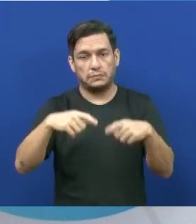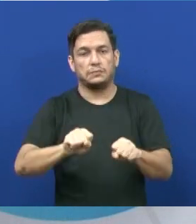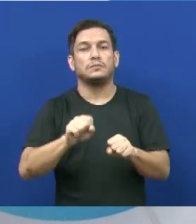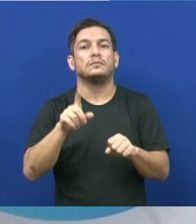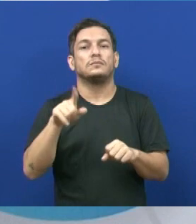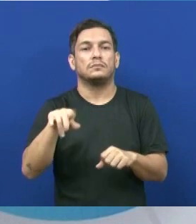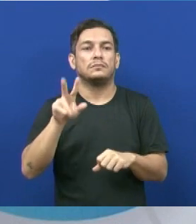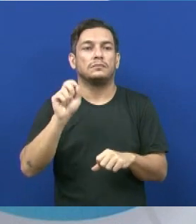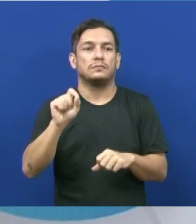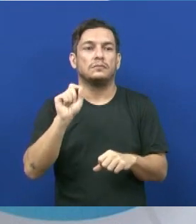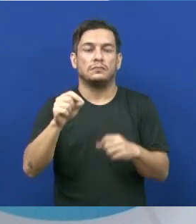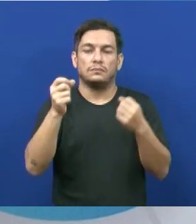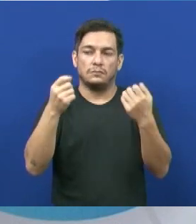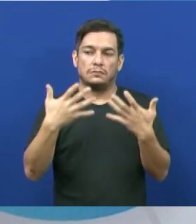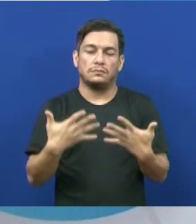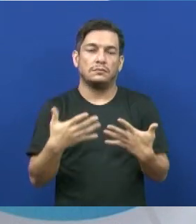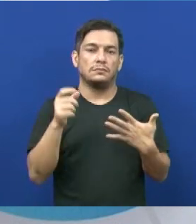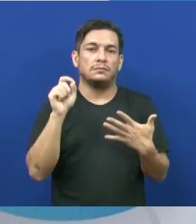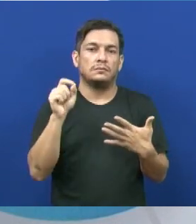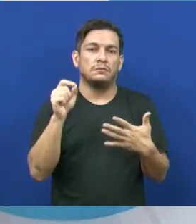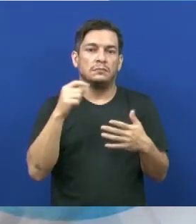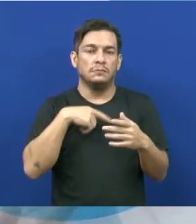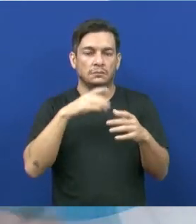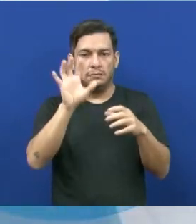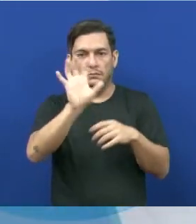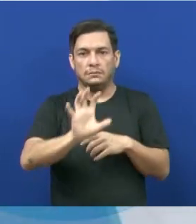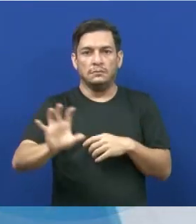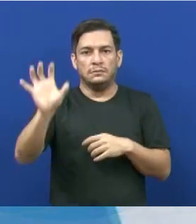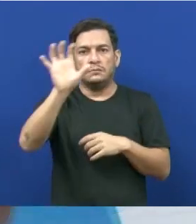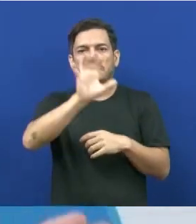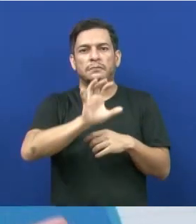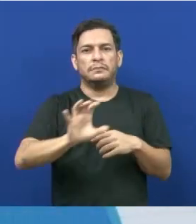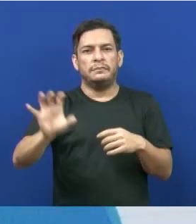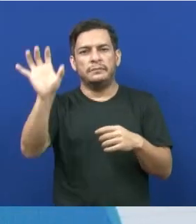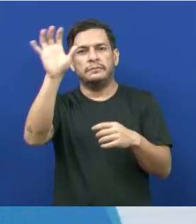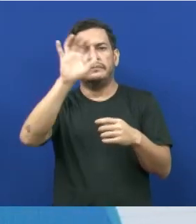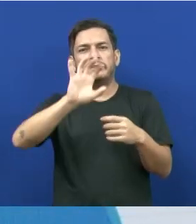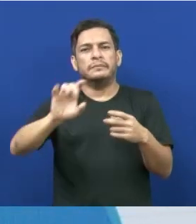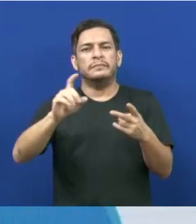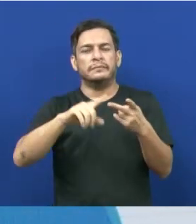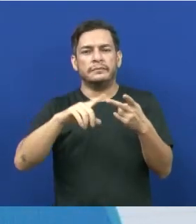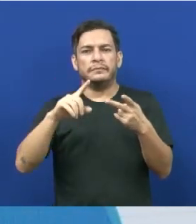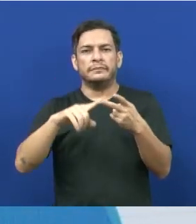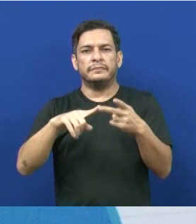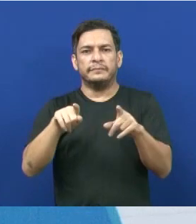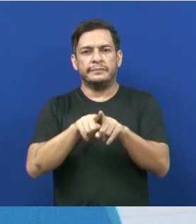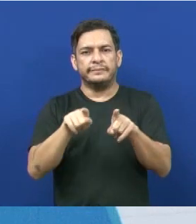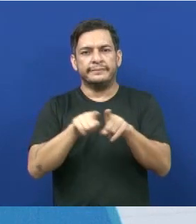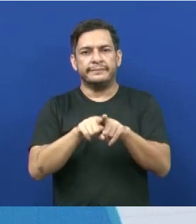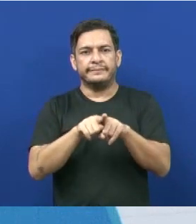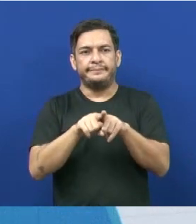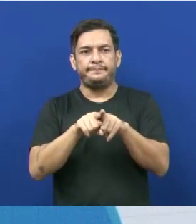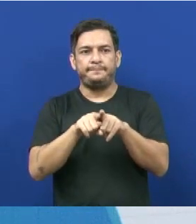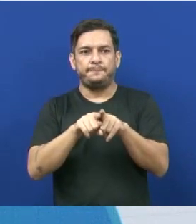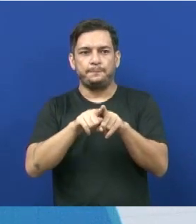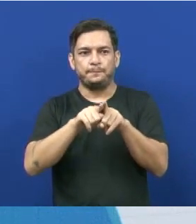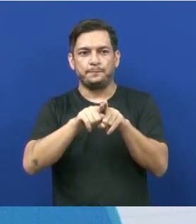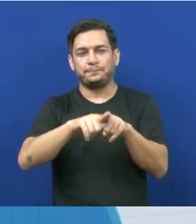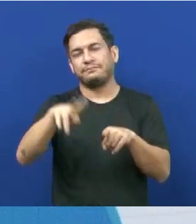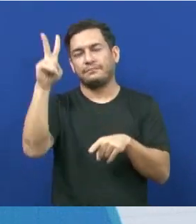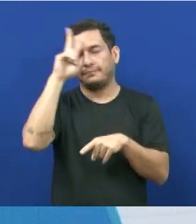elas vão trabalhar entre a questão da região ou seja regionalidade até questões como